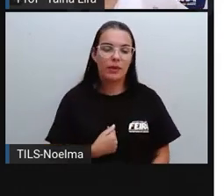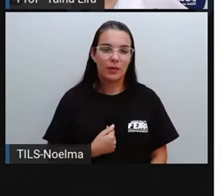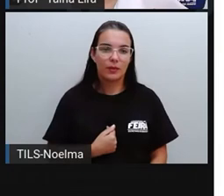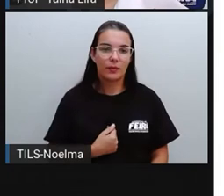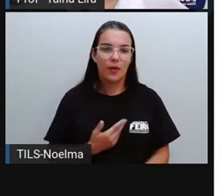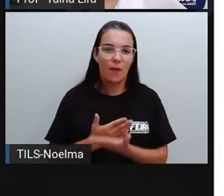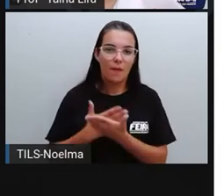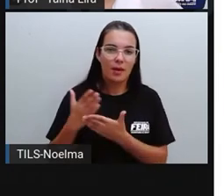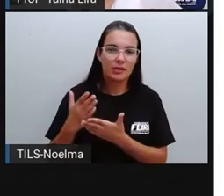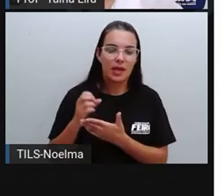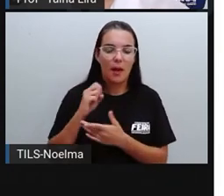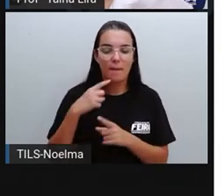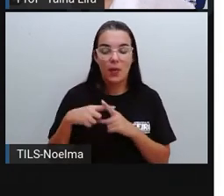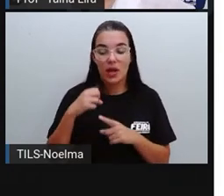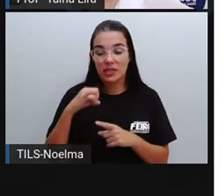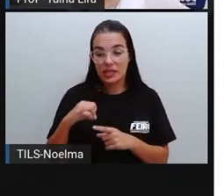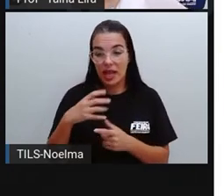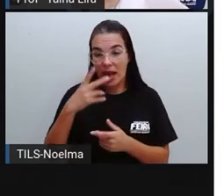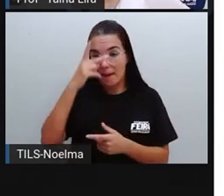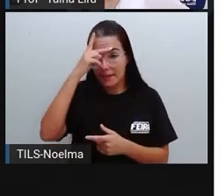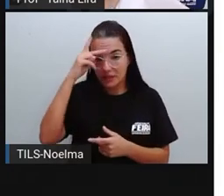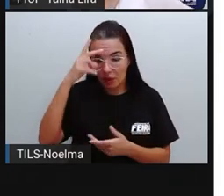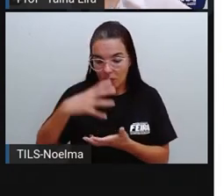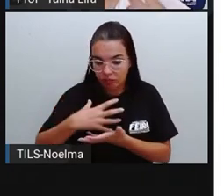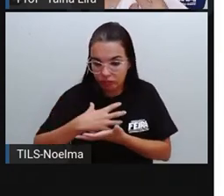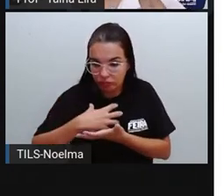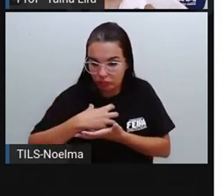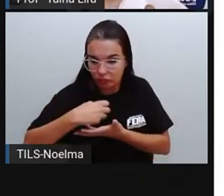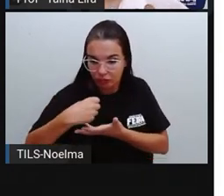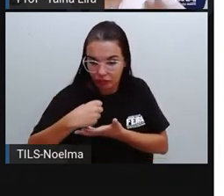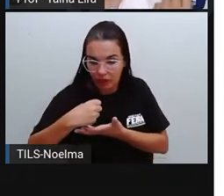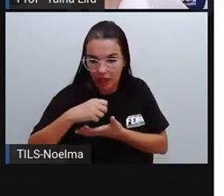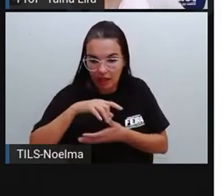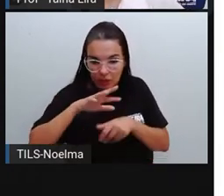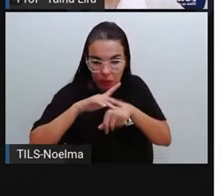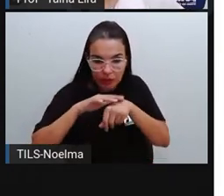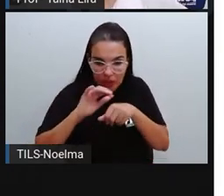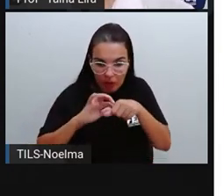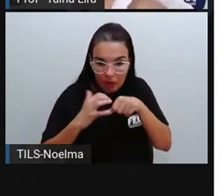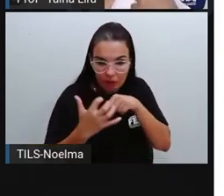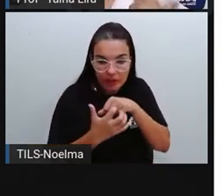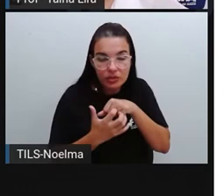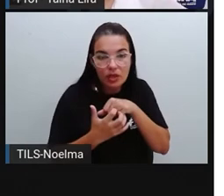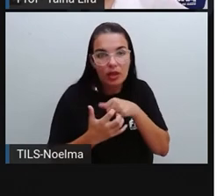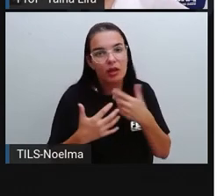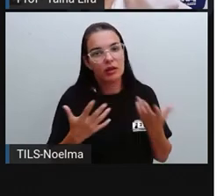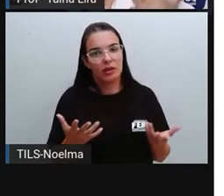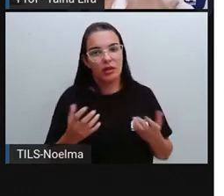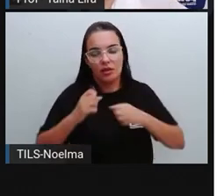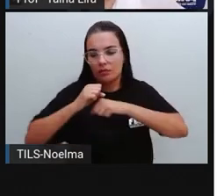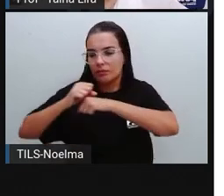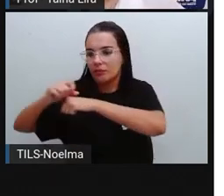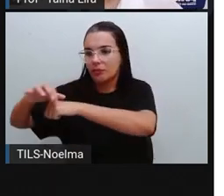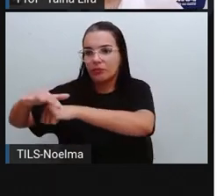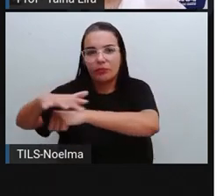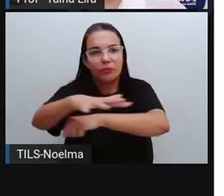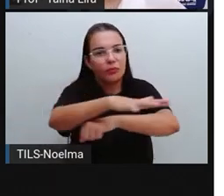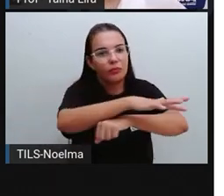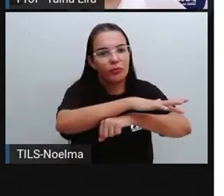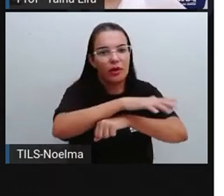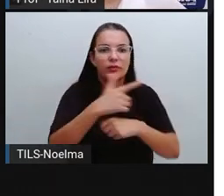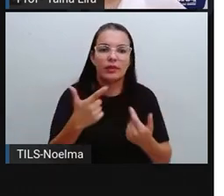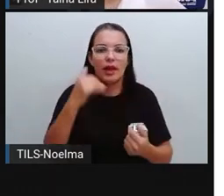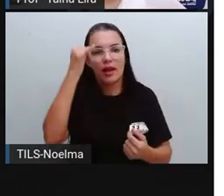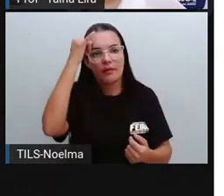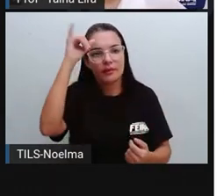pessoa contrai a doença, ela pode passar para várias pessoas. Então, ela se cuida e, ao mesmo tempo, ela está cuidando das outras